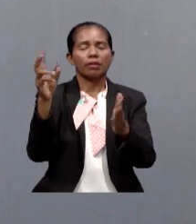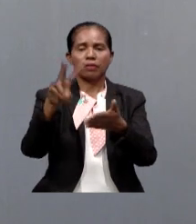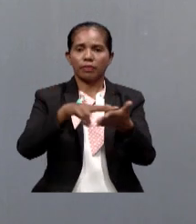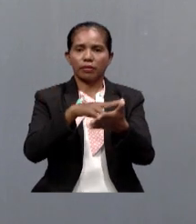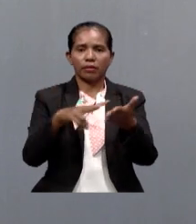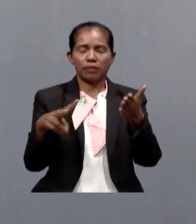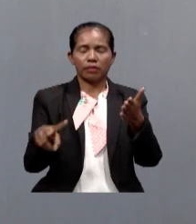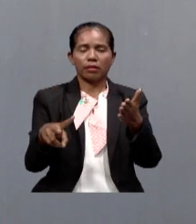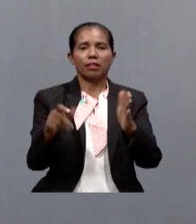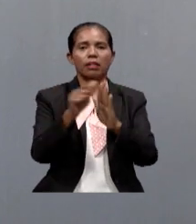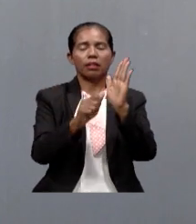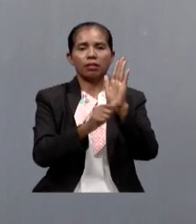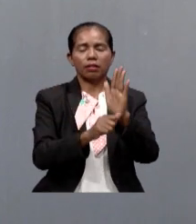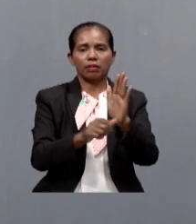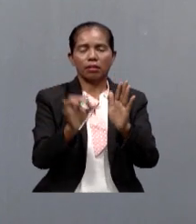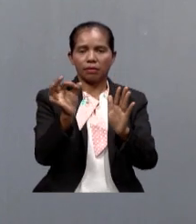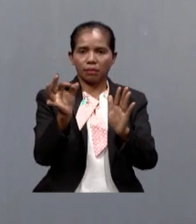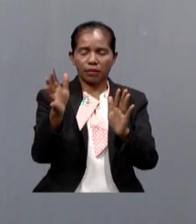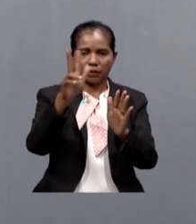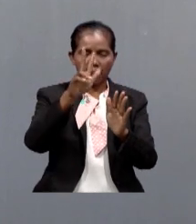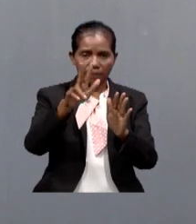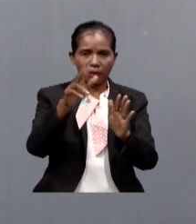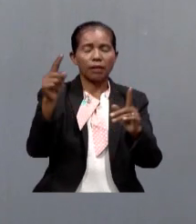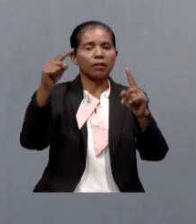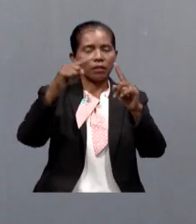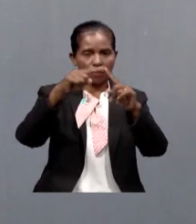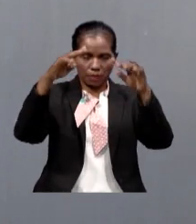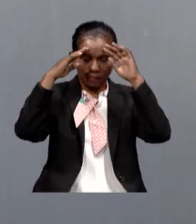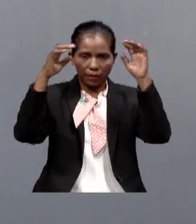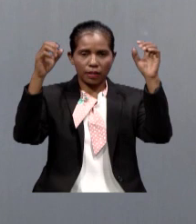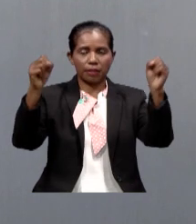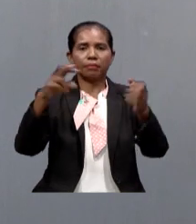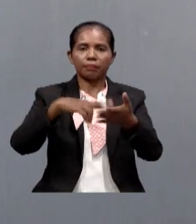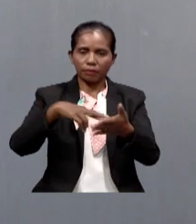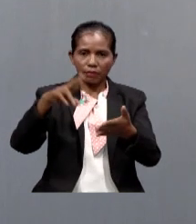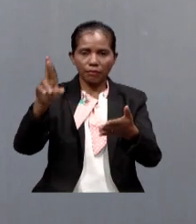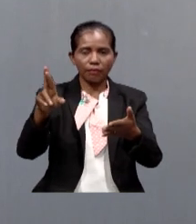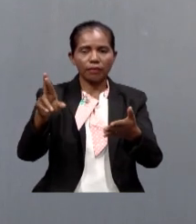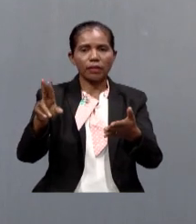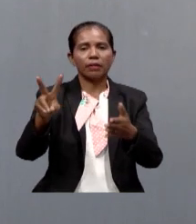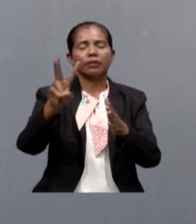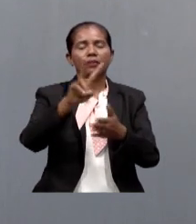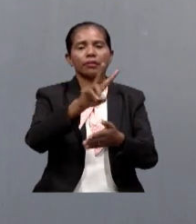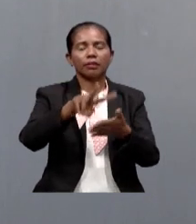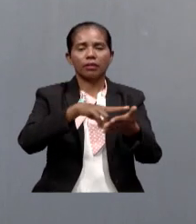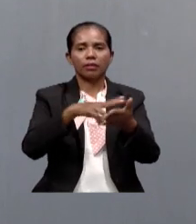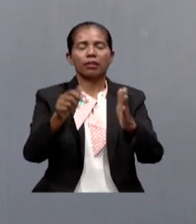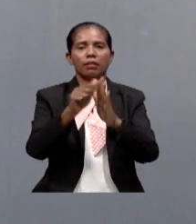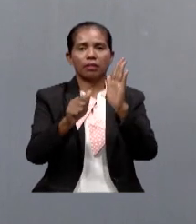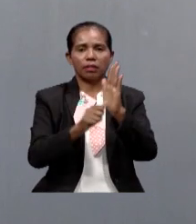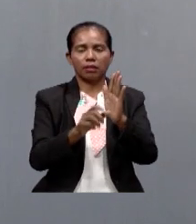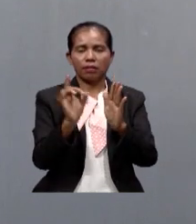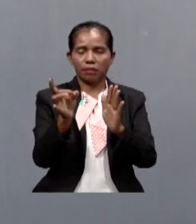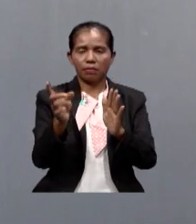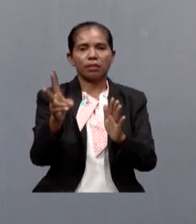3 e ba mak presidente ato promulga falemos viola artigo 88 número 3